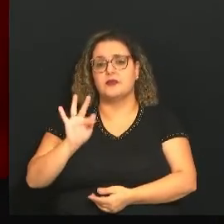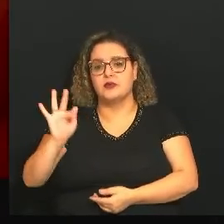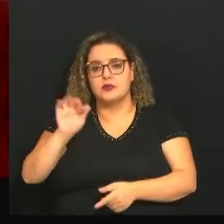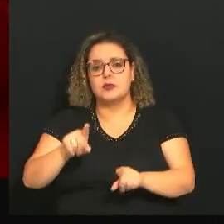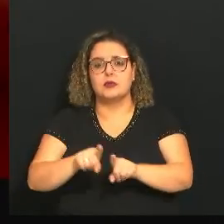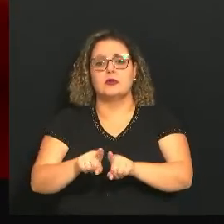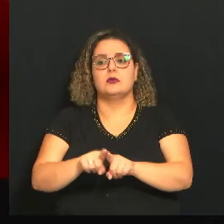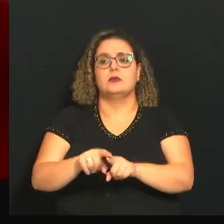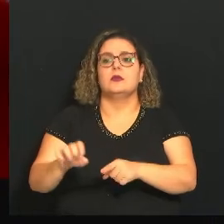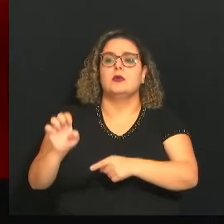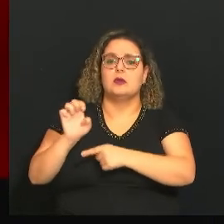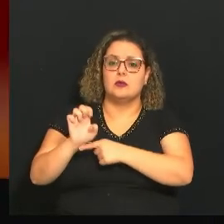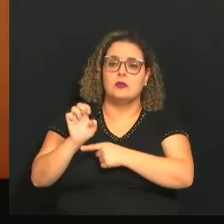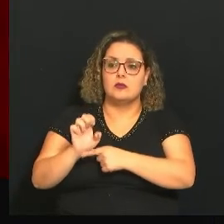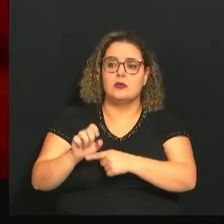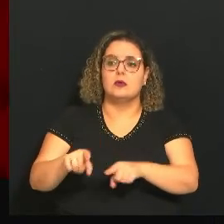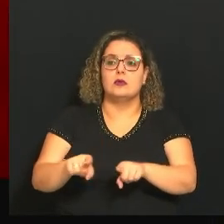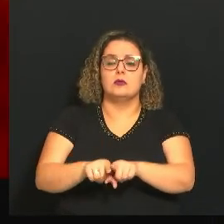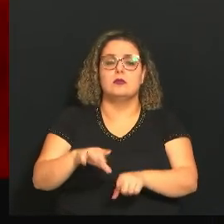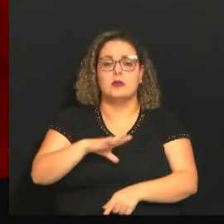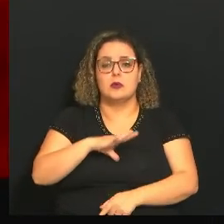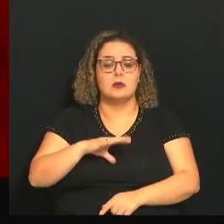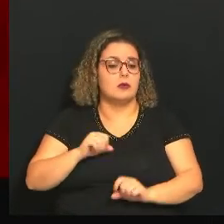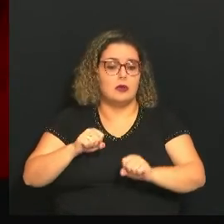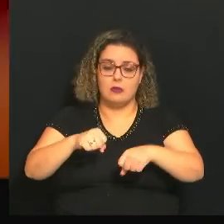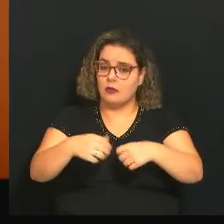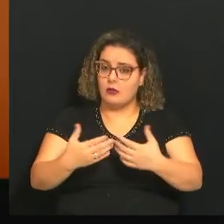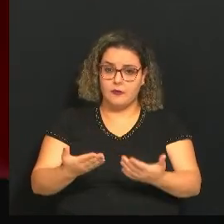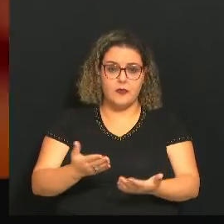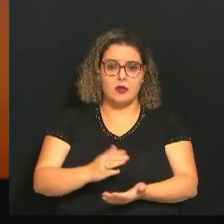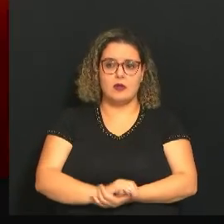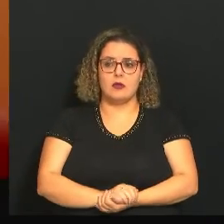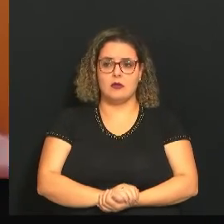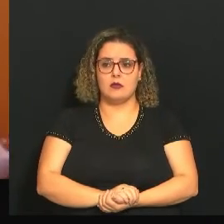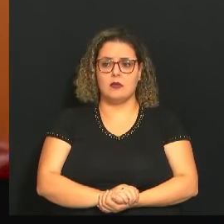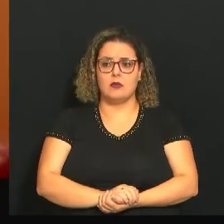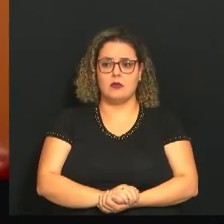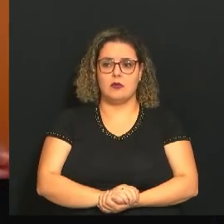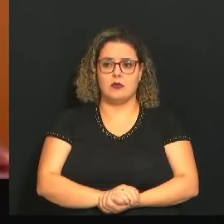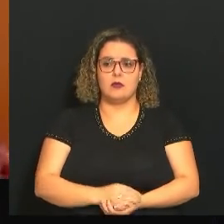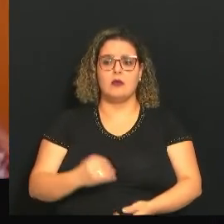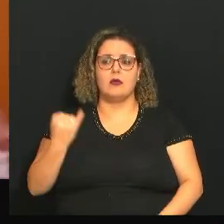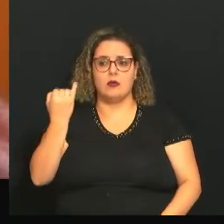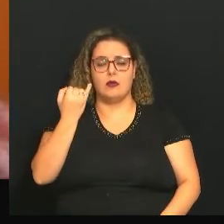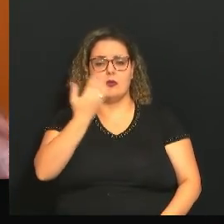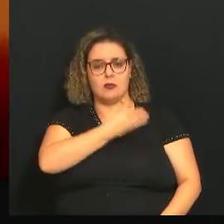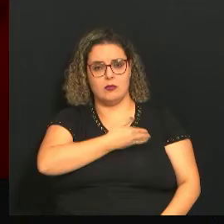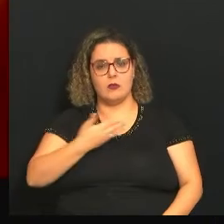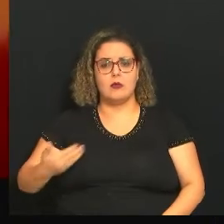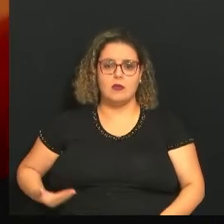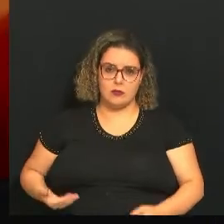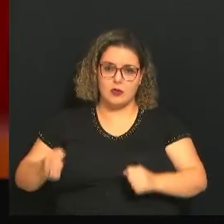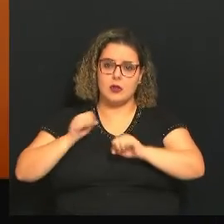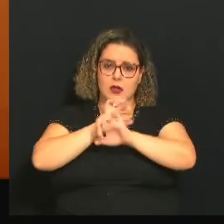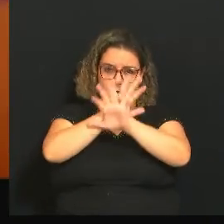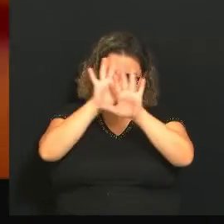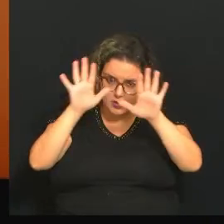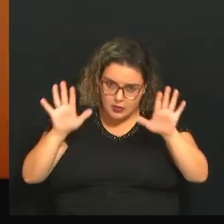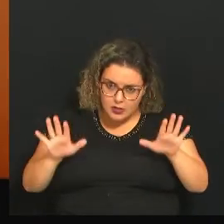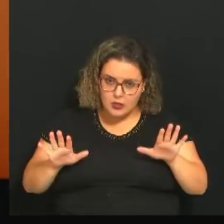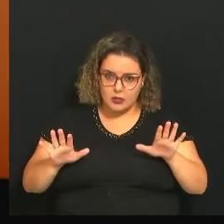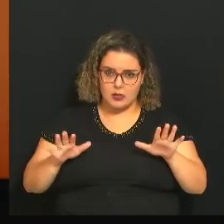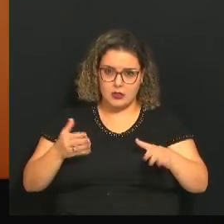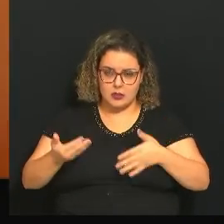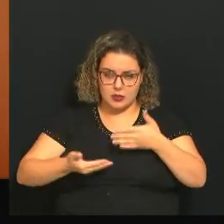estadual, quanto municipal aqui, defendem. Então, é importante o servidor ter clareza em relação a isso, porque vão enxugando